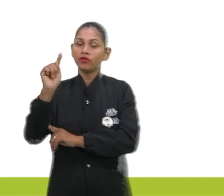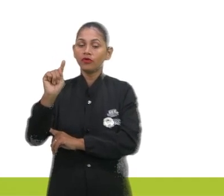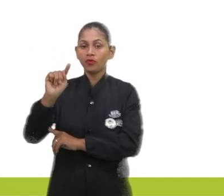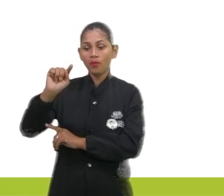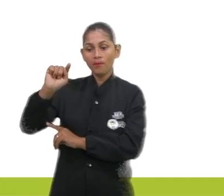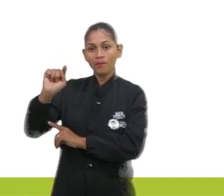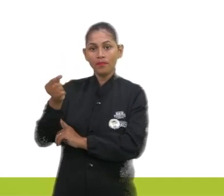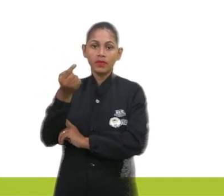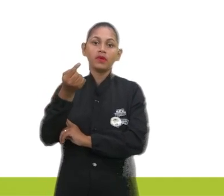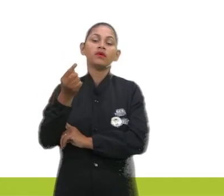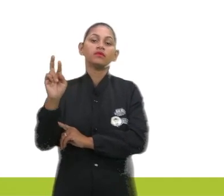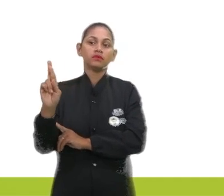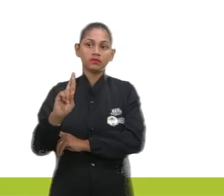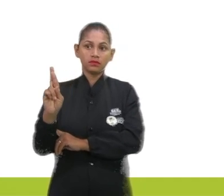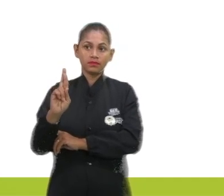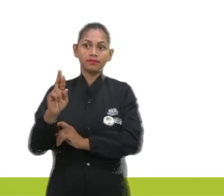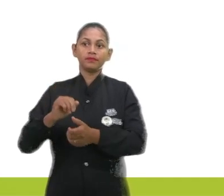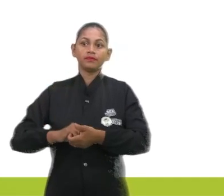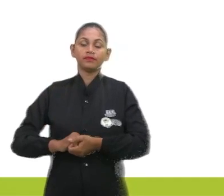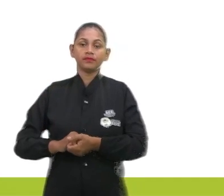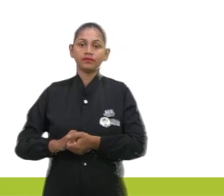classe A,